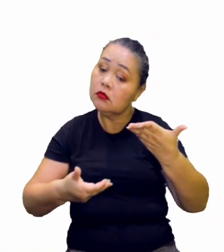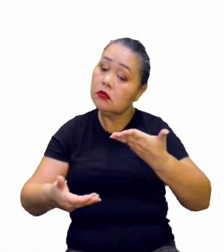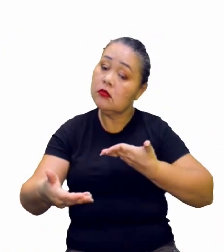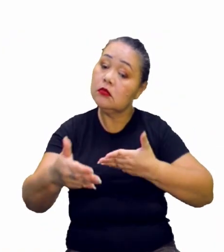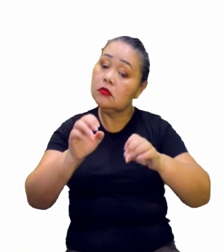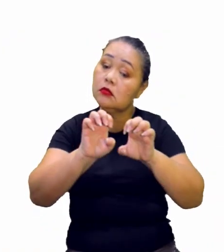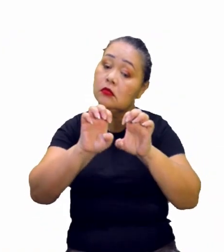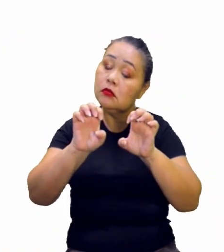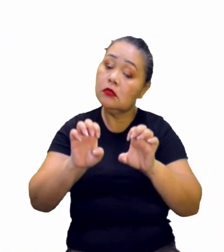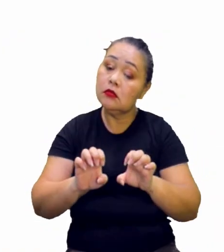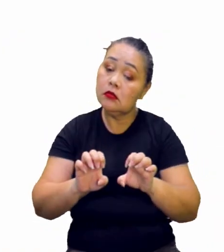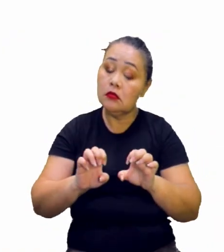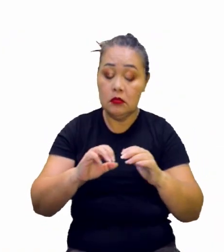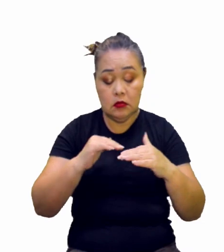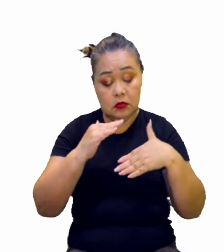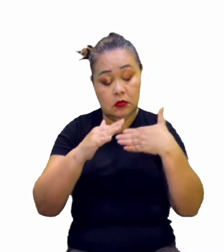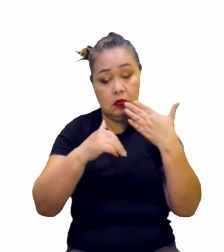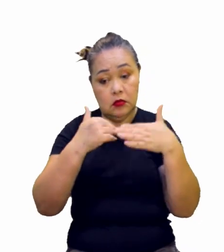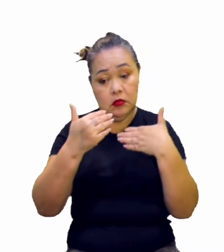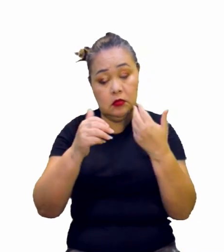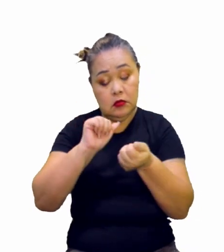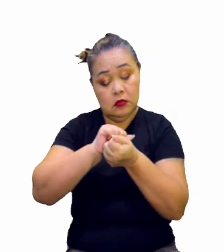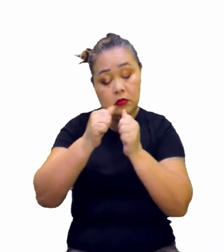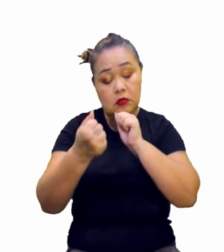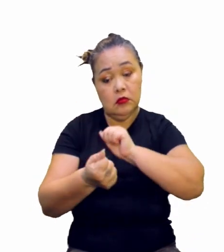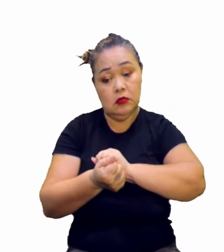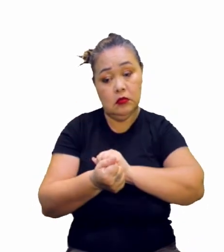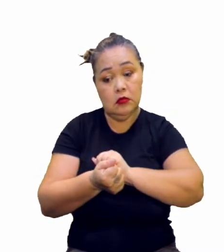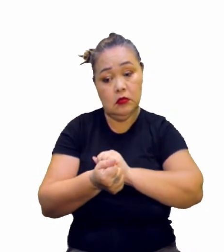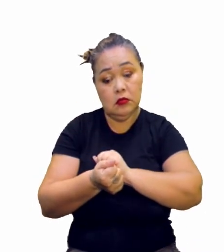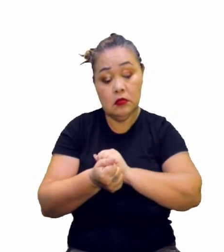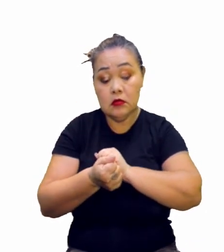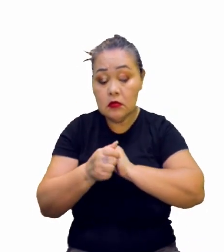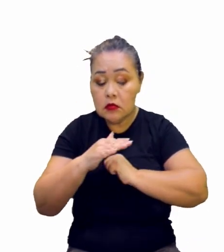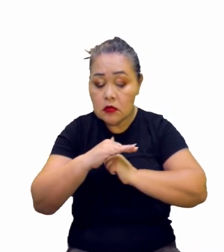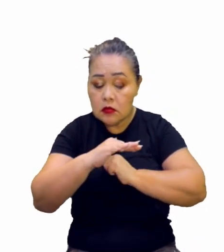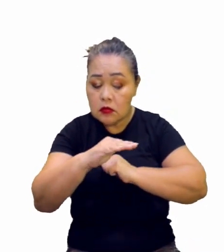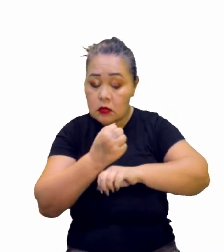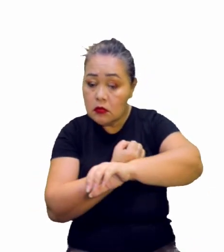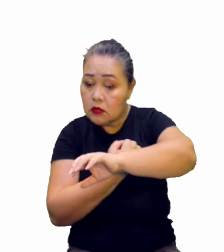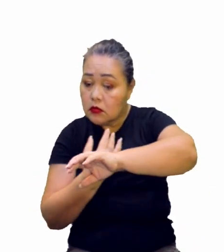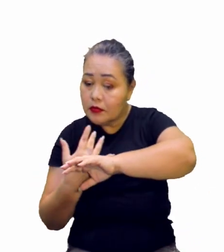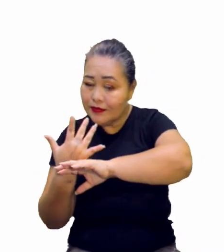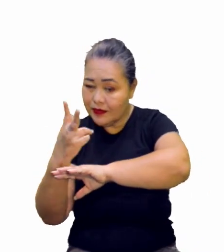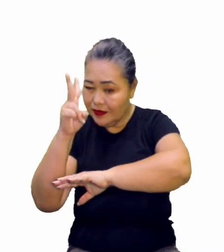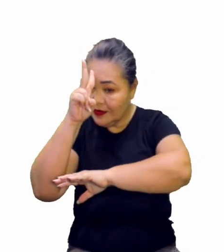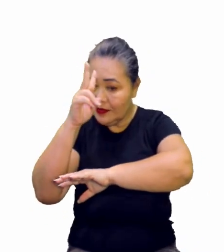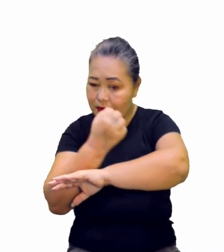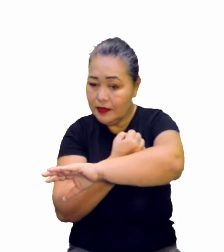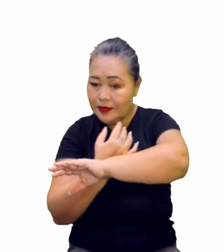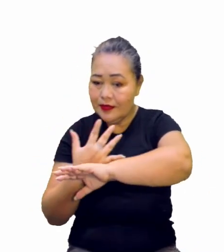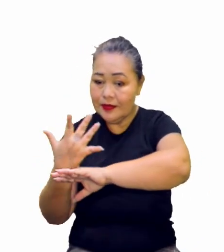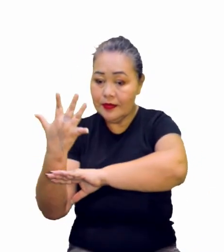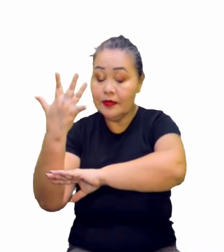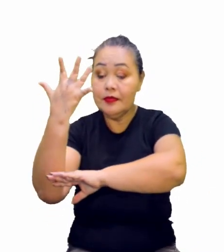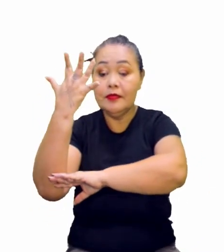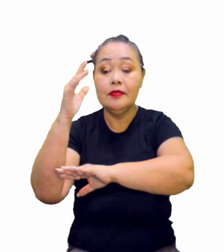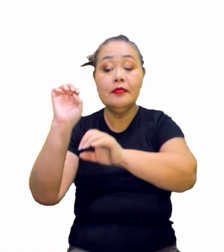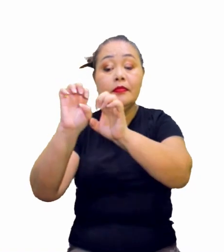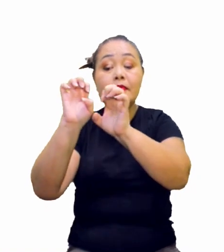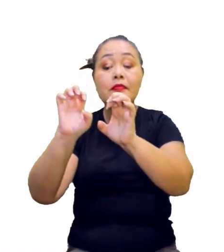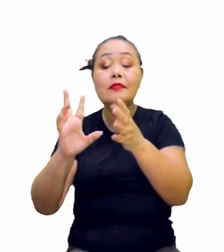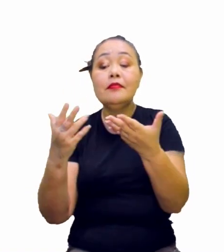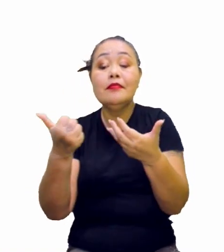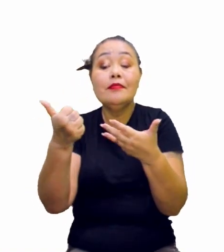estrutura, desenvolvimento, adaptação de condições ecológicas, lembram? Estruturas